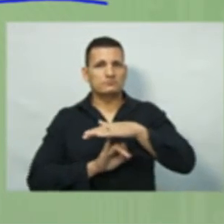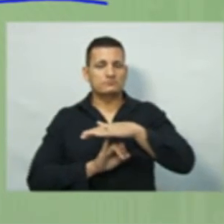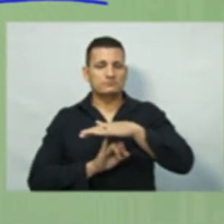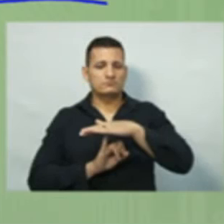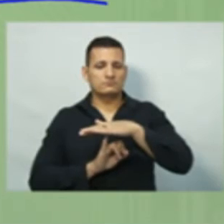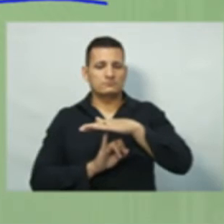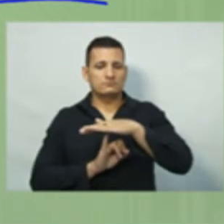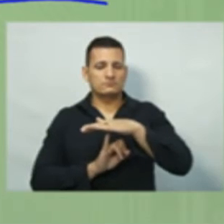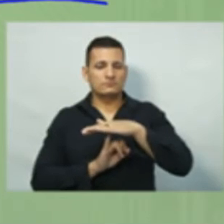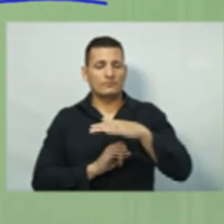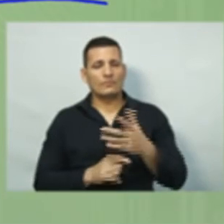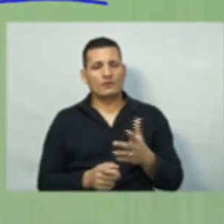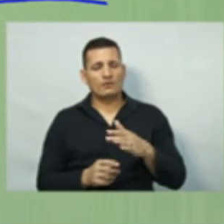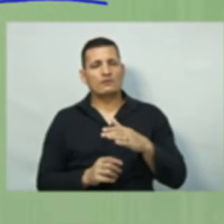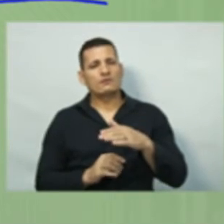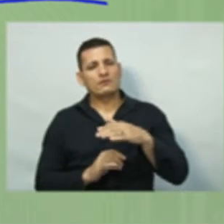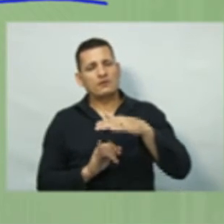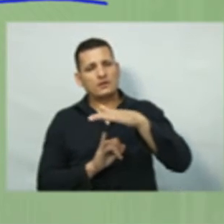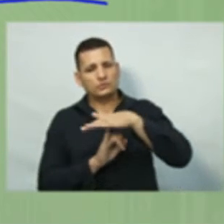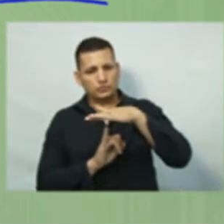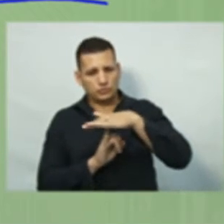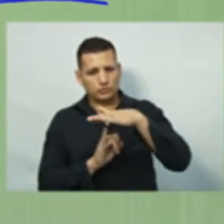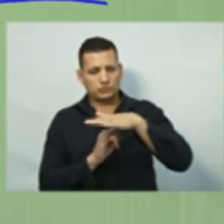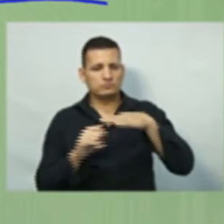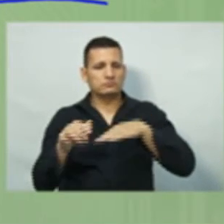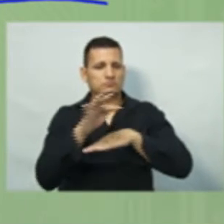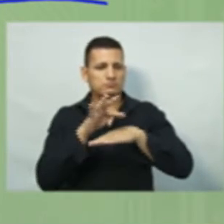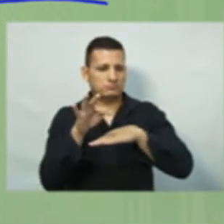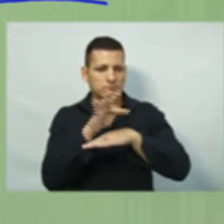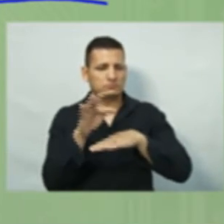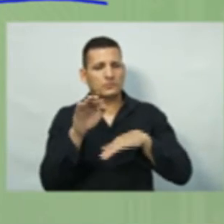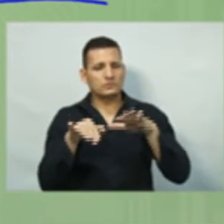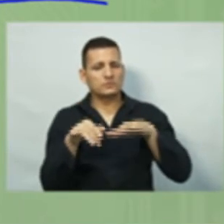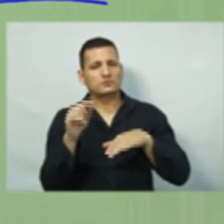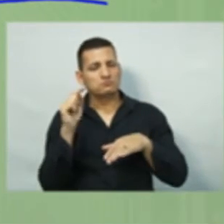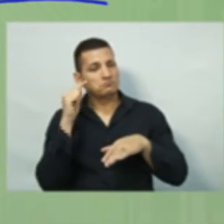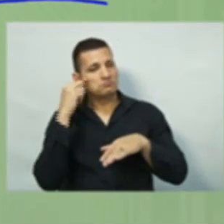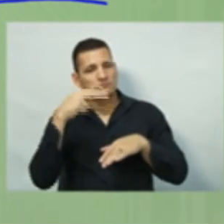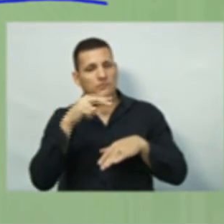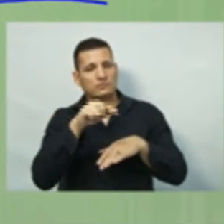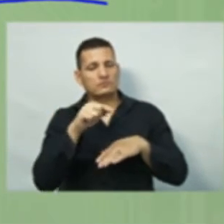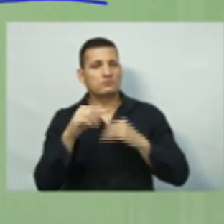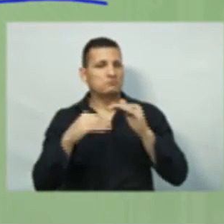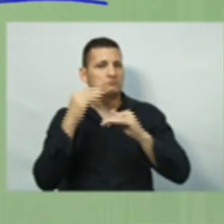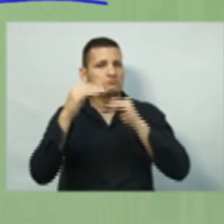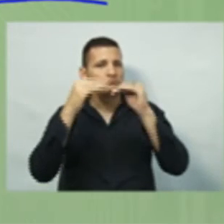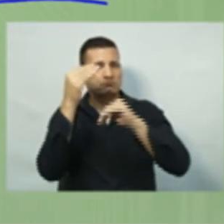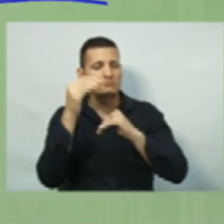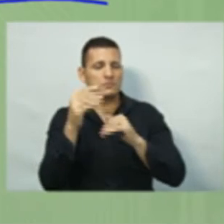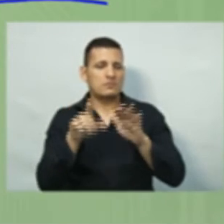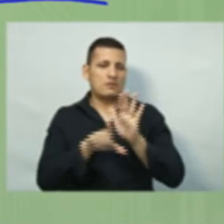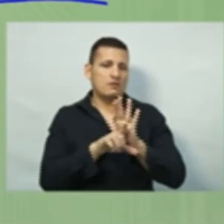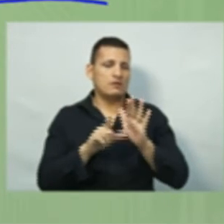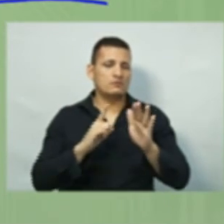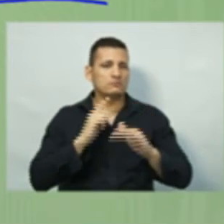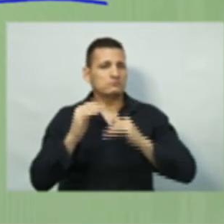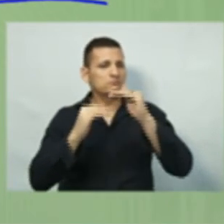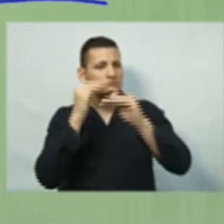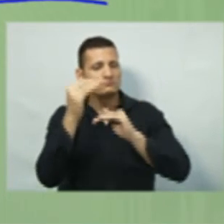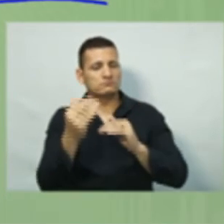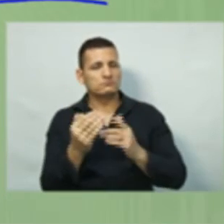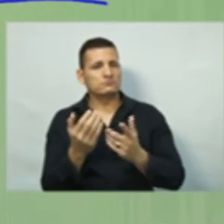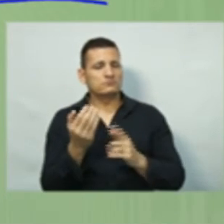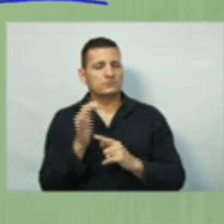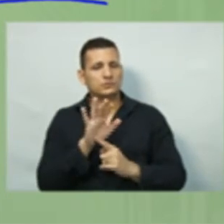formais, por exemplo, a gente às vezes vai ter leis que nos ajudam a crescer economicamente. vai ter lei que nos ajuda a desenvolver, por exemplo, leis que